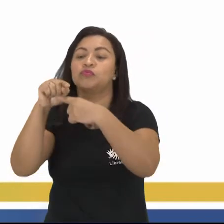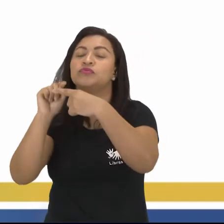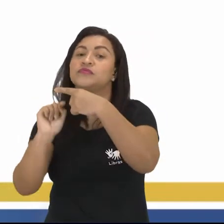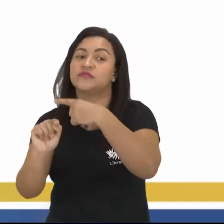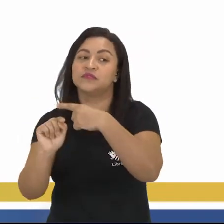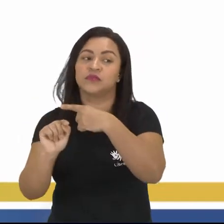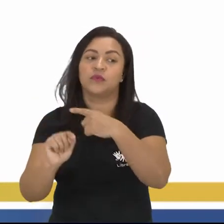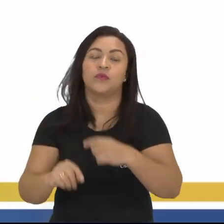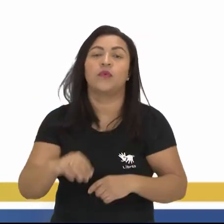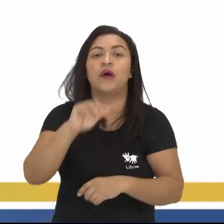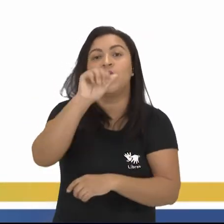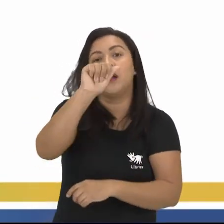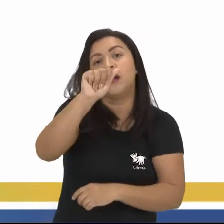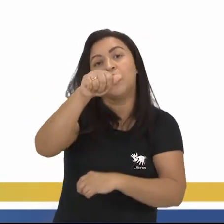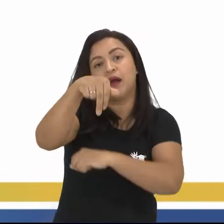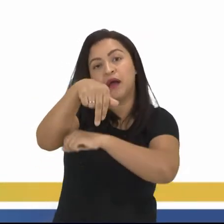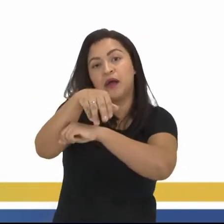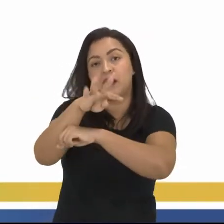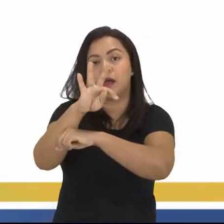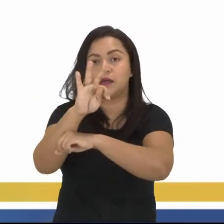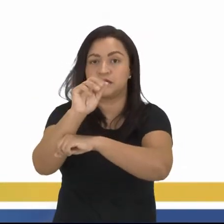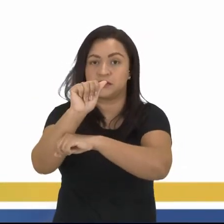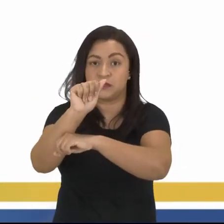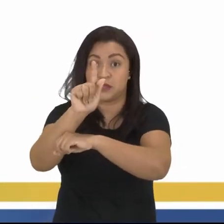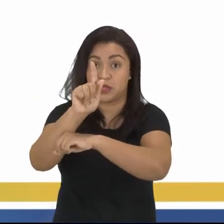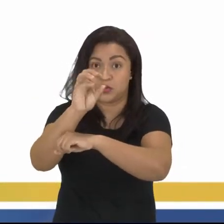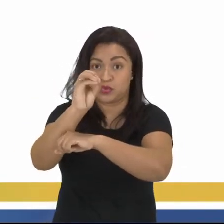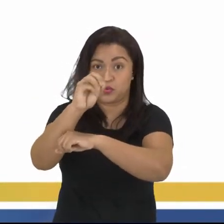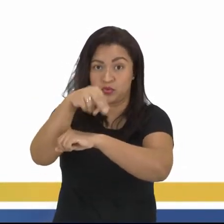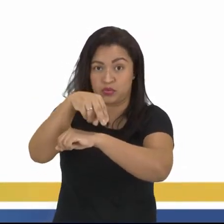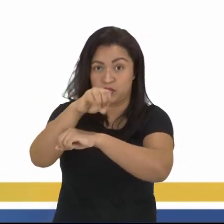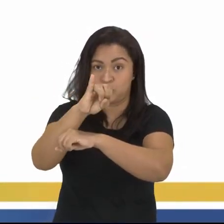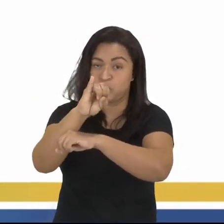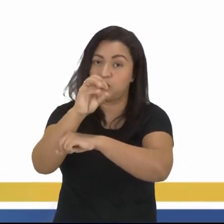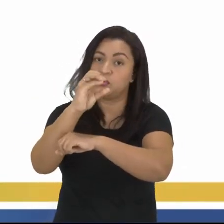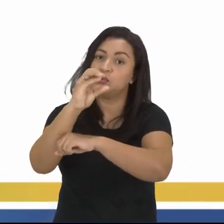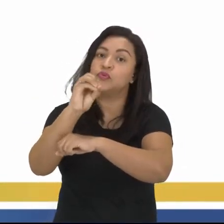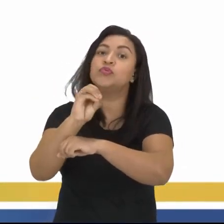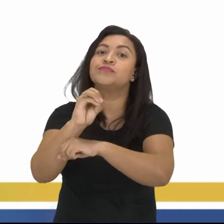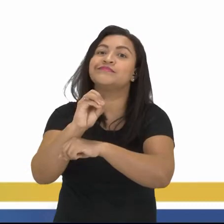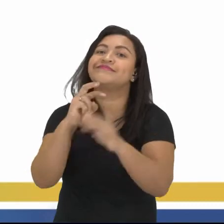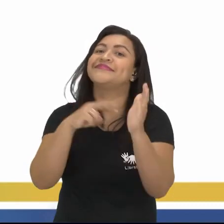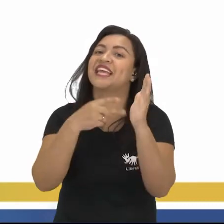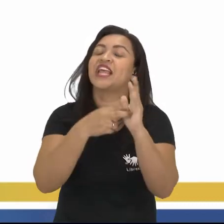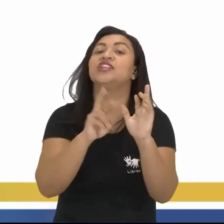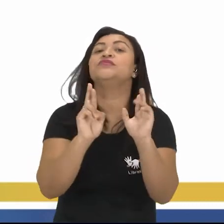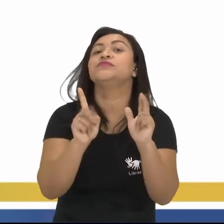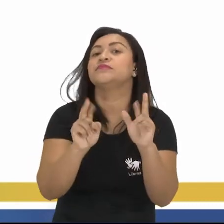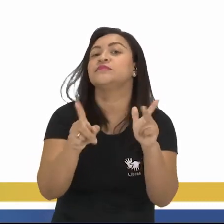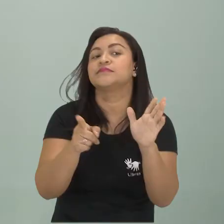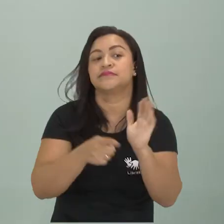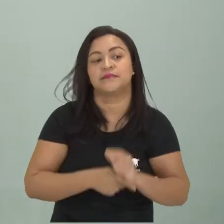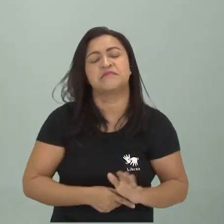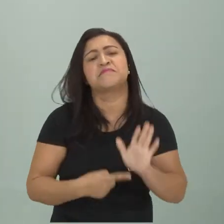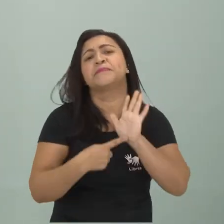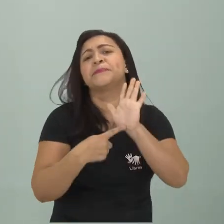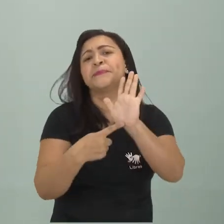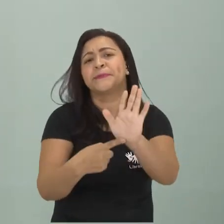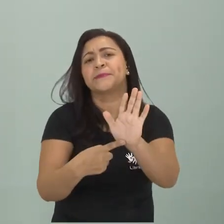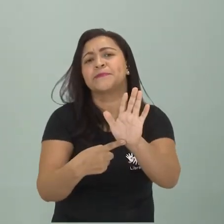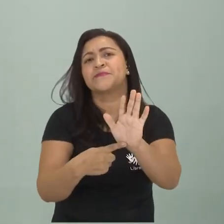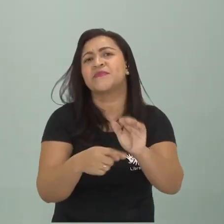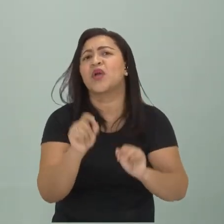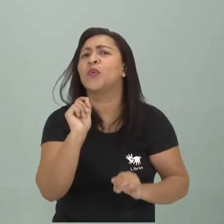Antagônico. Antagônico, diferente. E o que é que está sendo destacado como